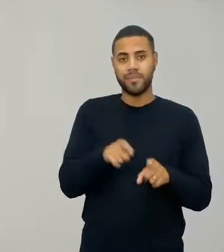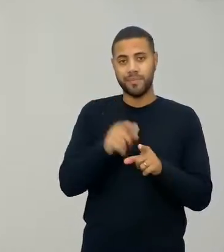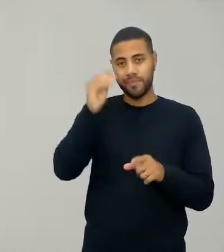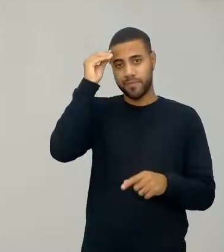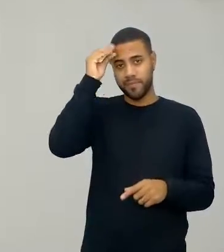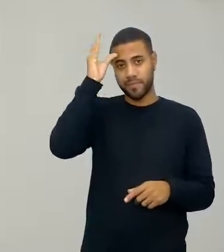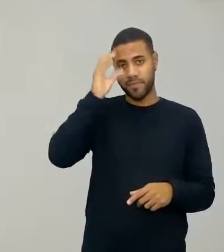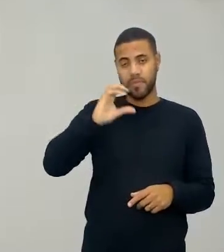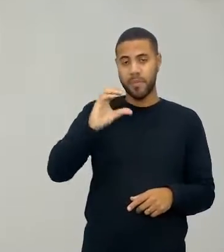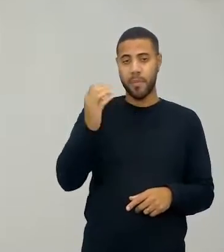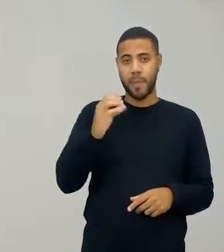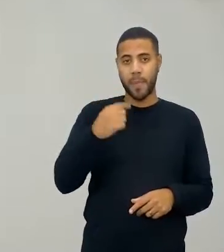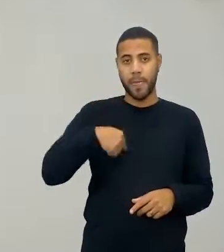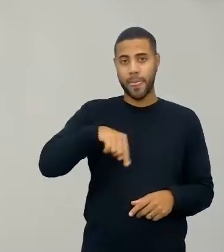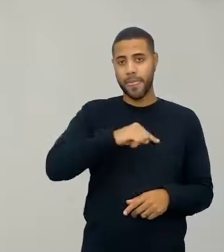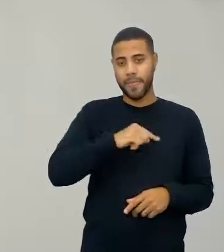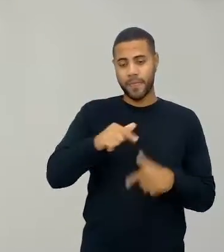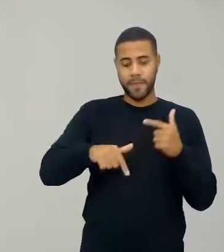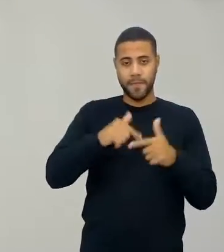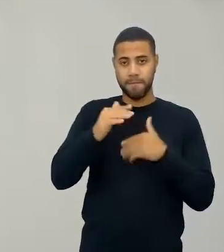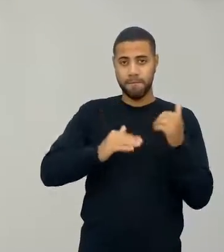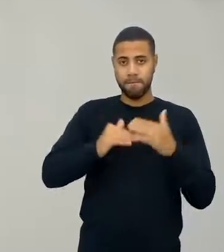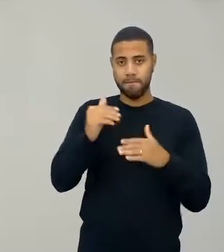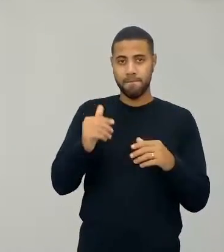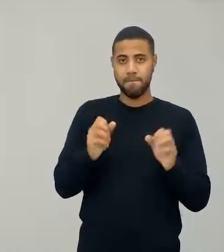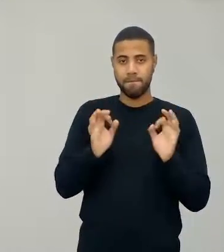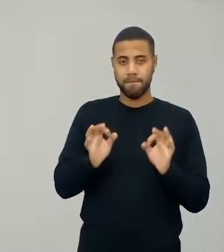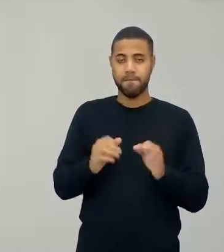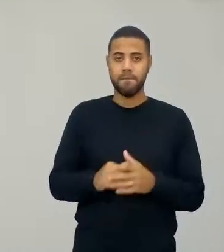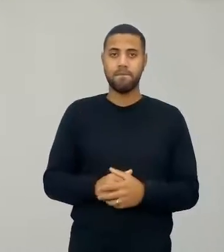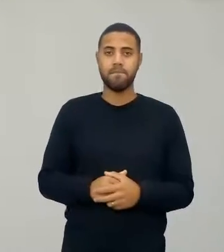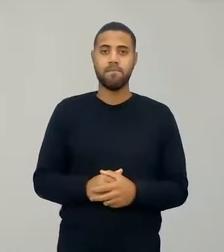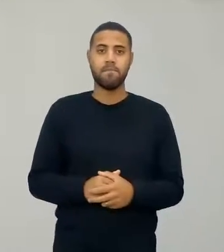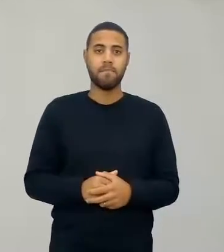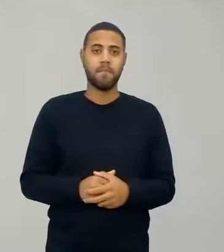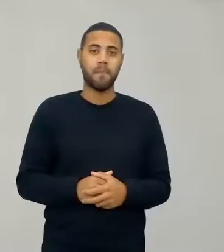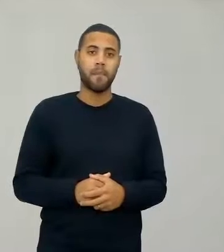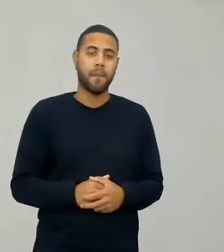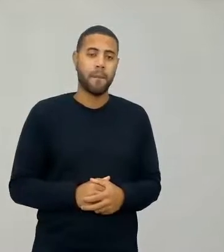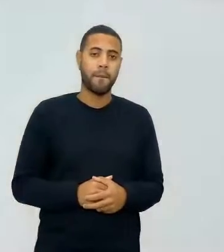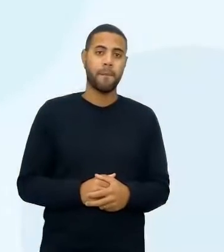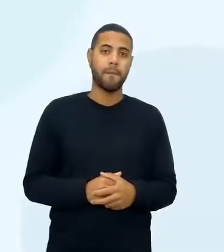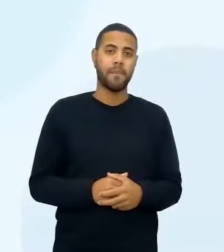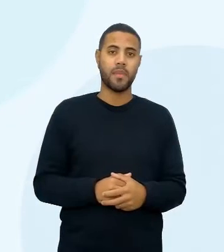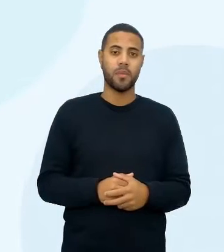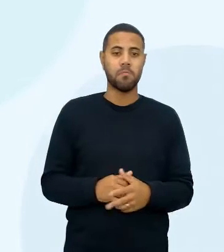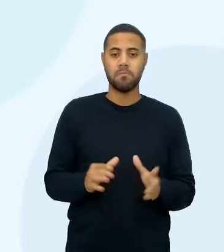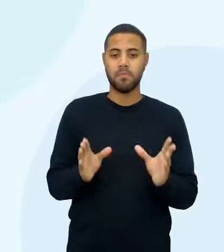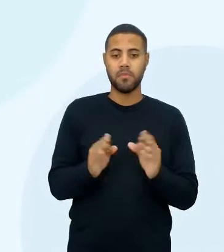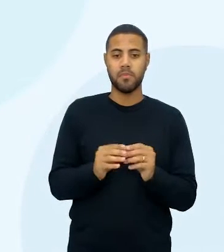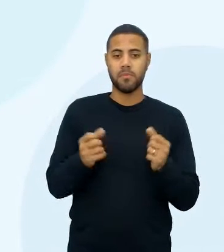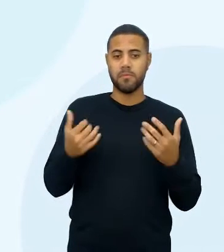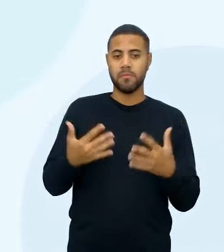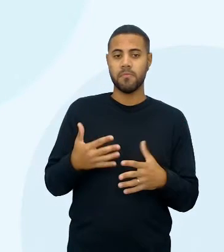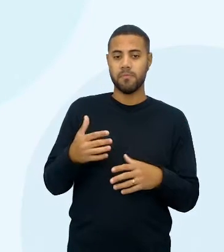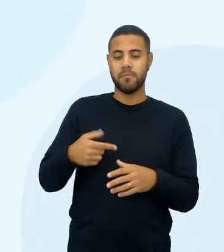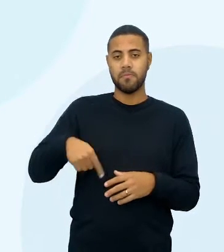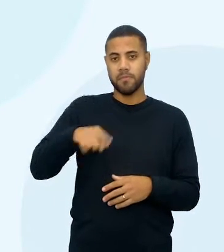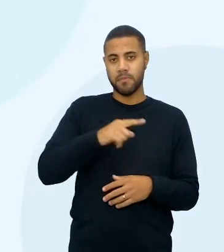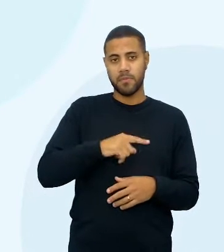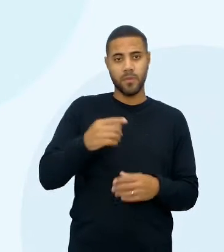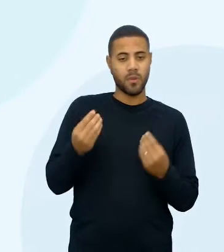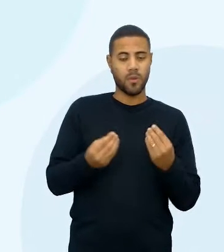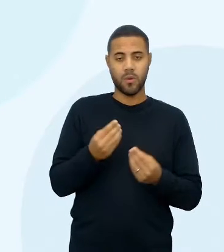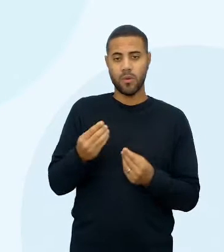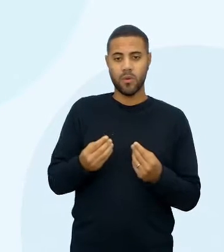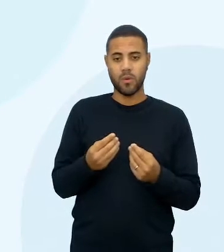conhecimento científico que a gente vai trabalhar, né? E vamos dar uma recordadinha, pessoal, no que nós